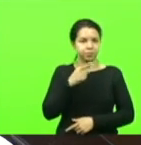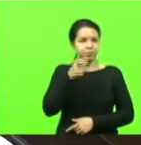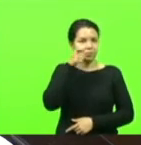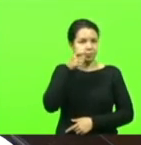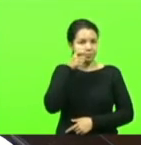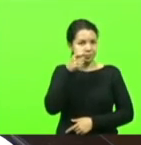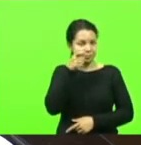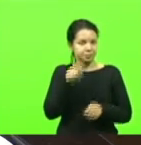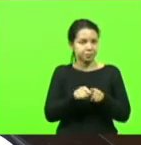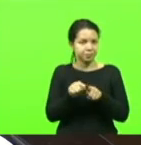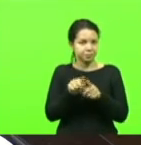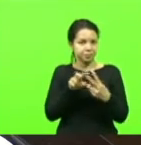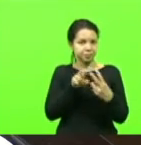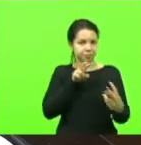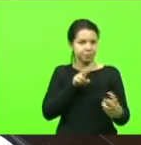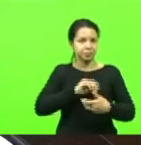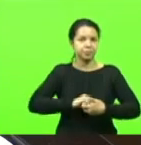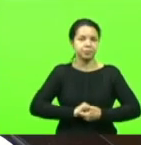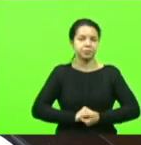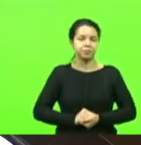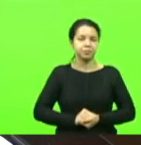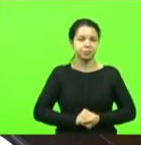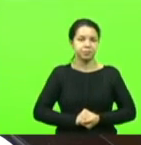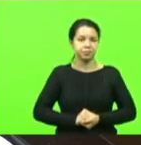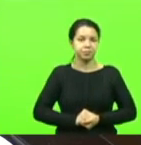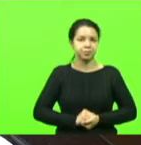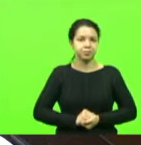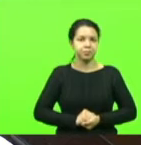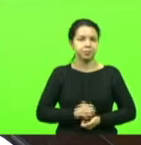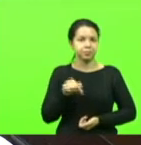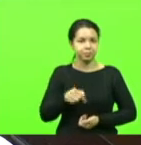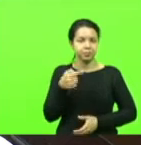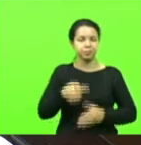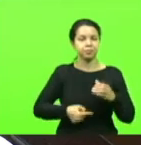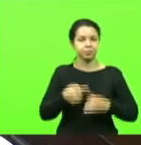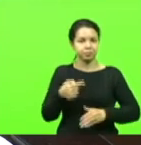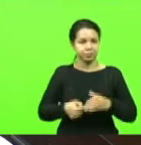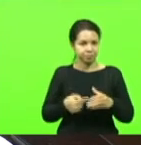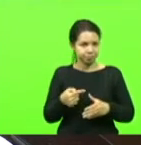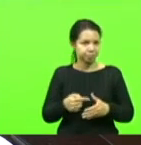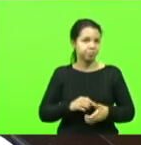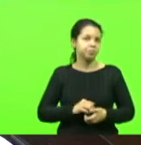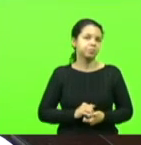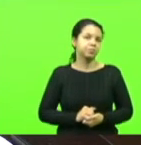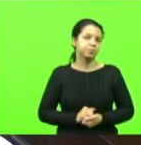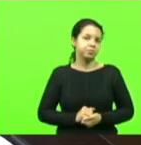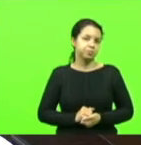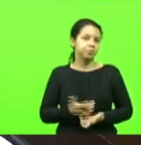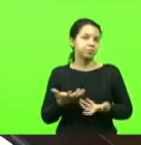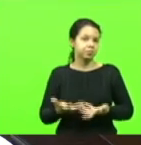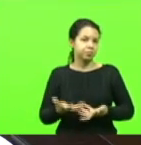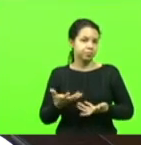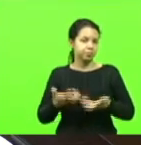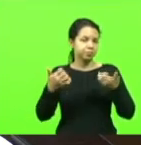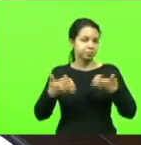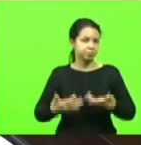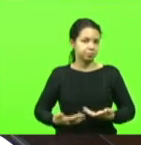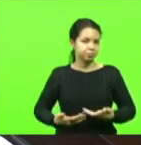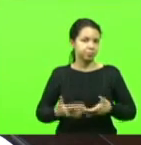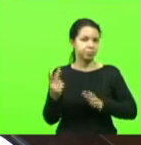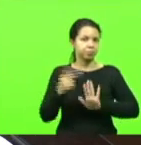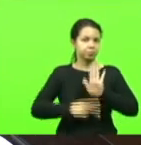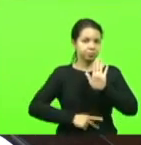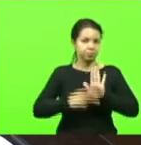acompanham de maneira online é desta comissão é quebra que relatar o